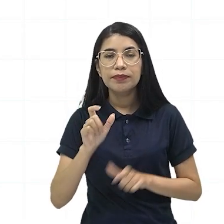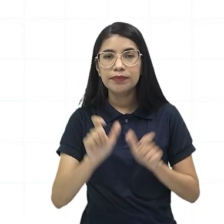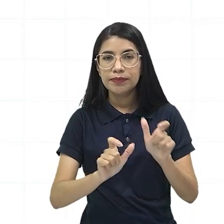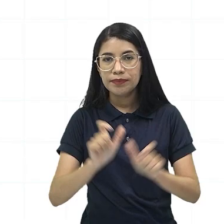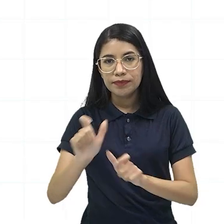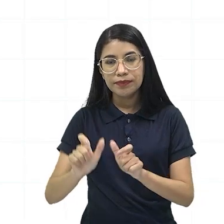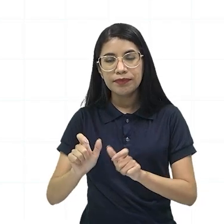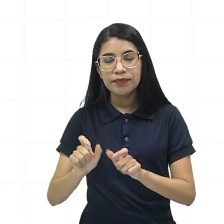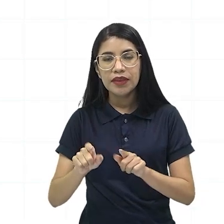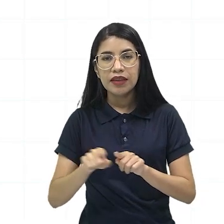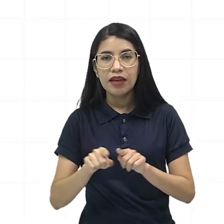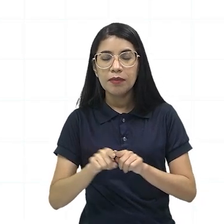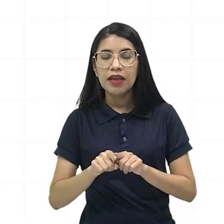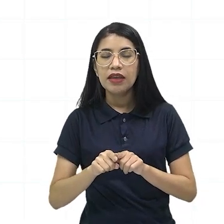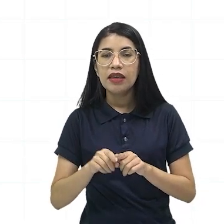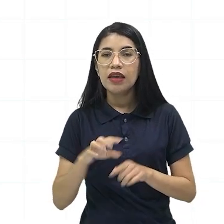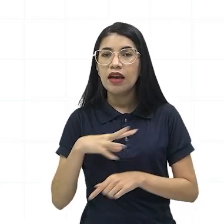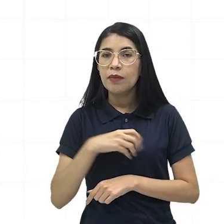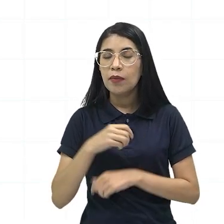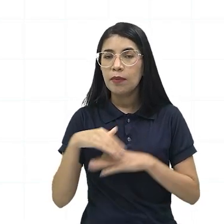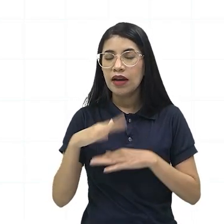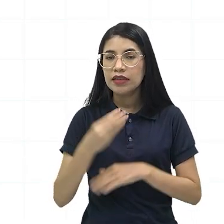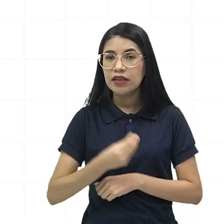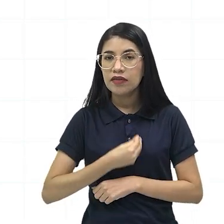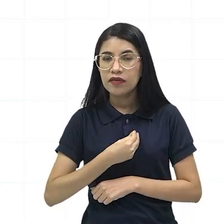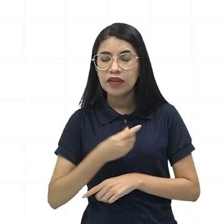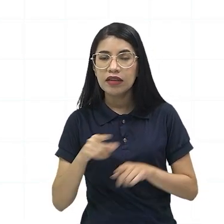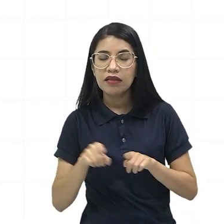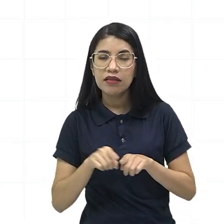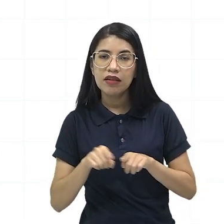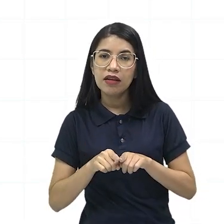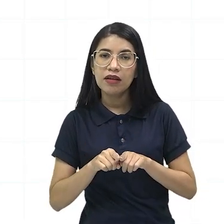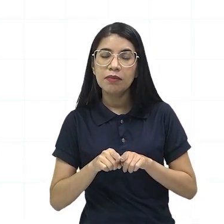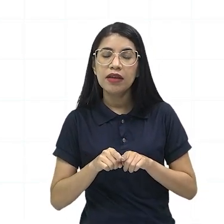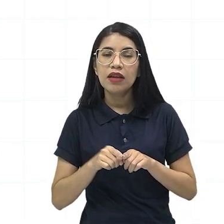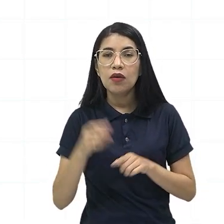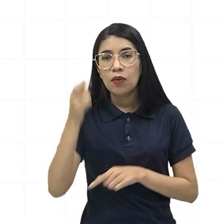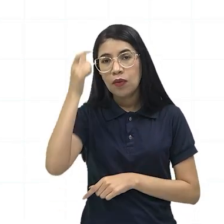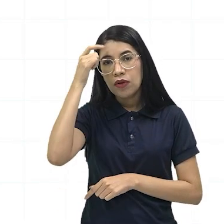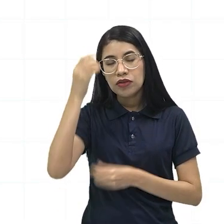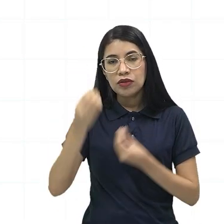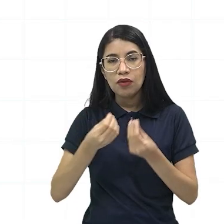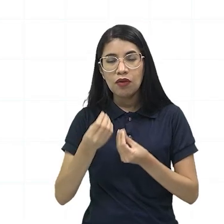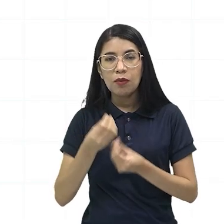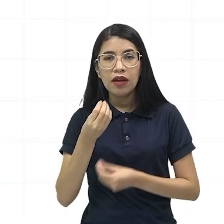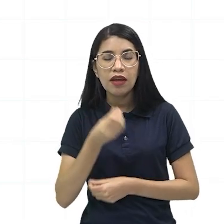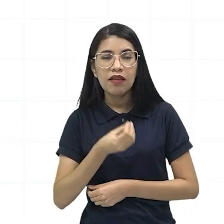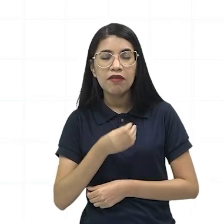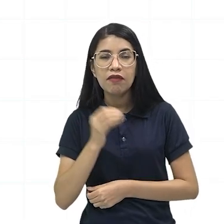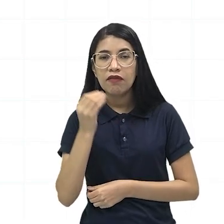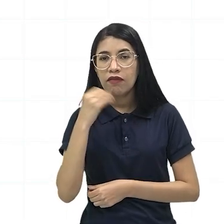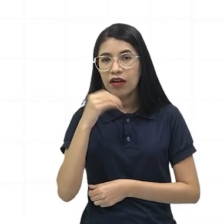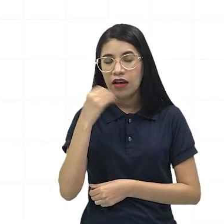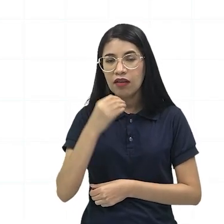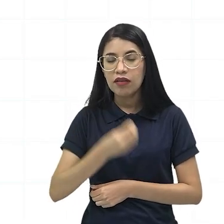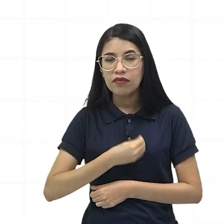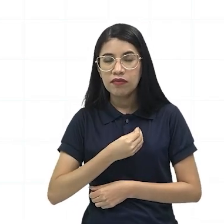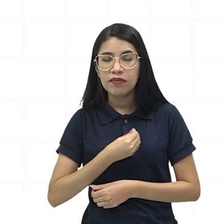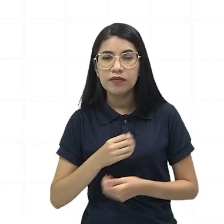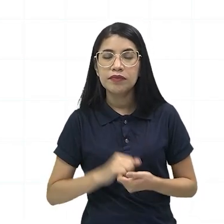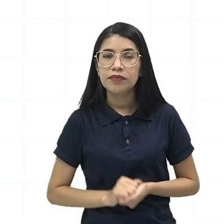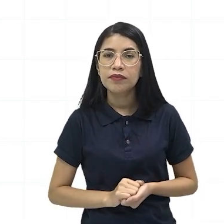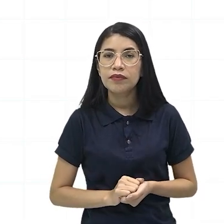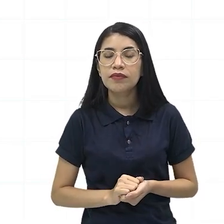pessoas mais amantes da vida e mais conscientes de sua espantosa fragilidade. E isso faz bem. Então